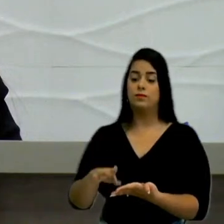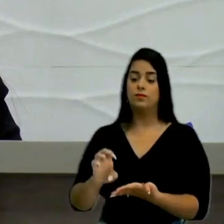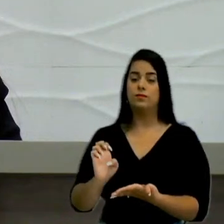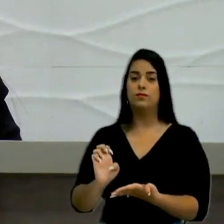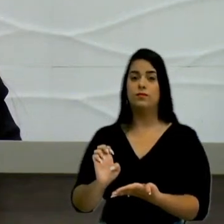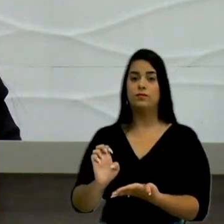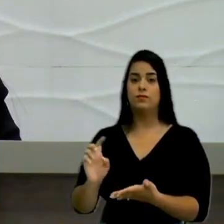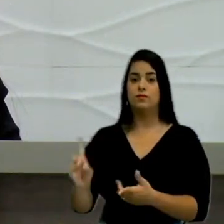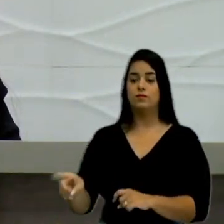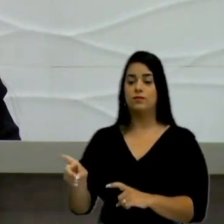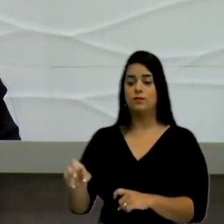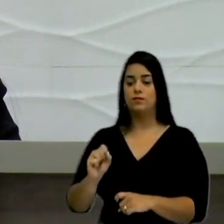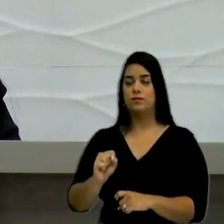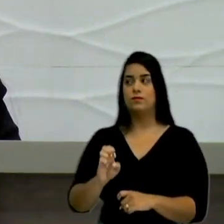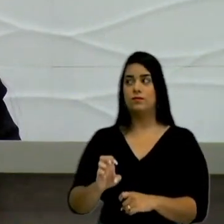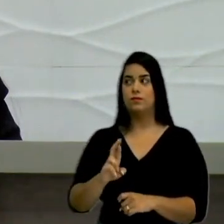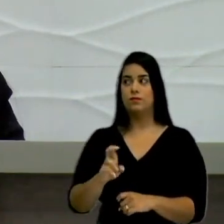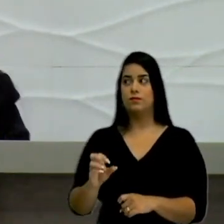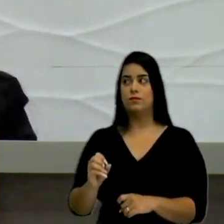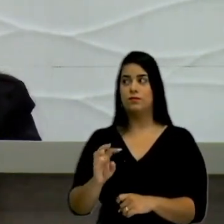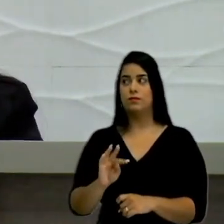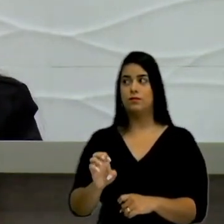Sítio